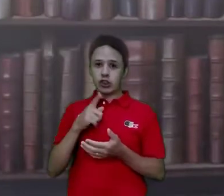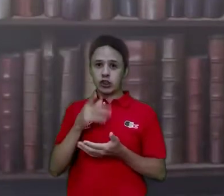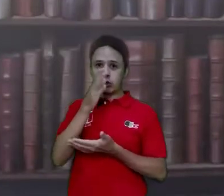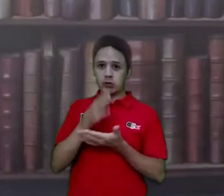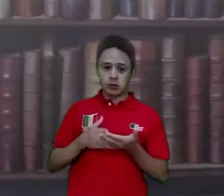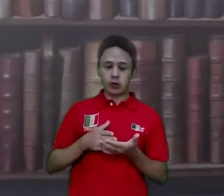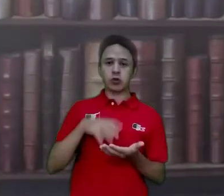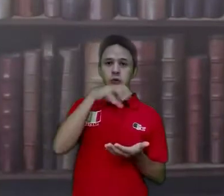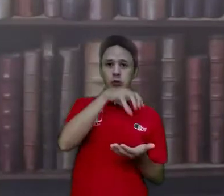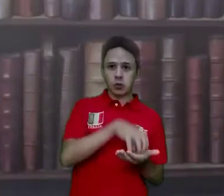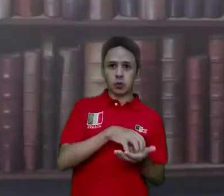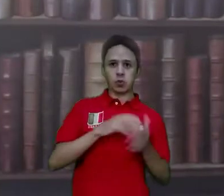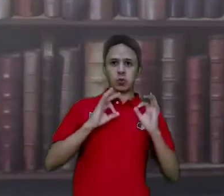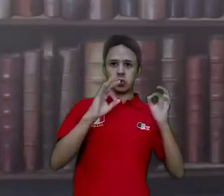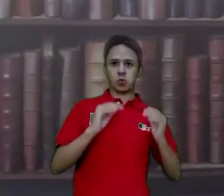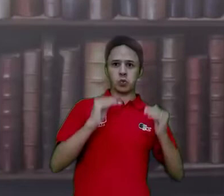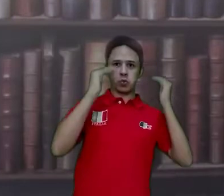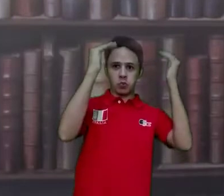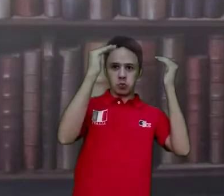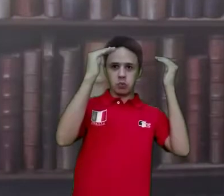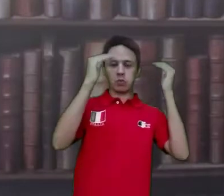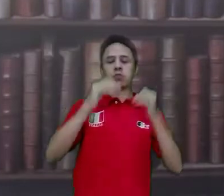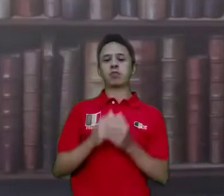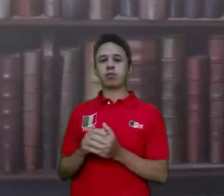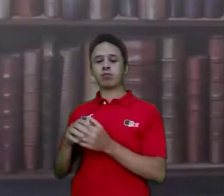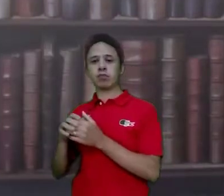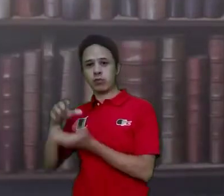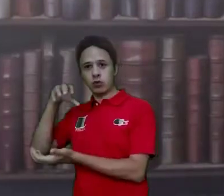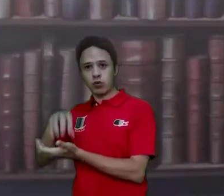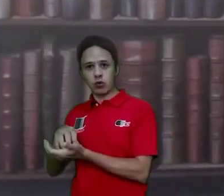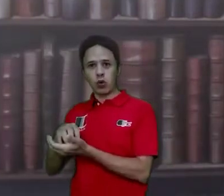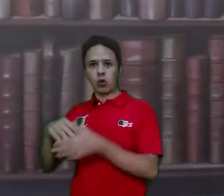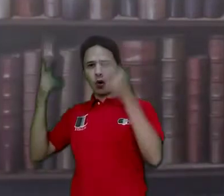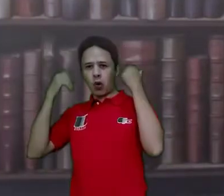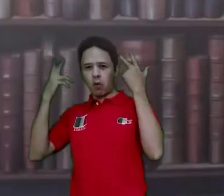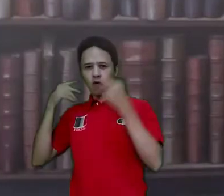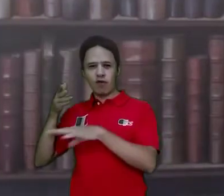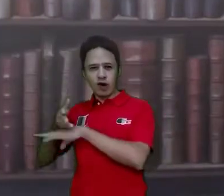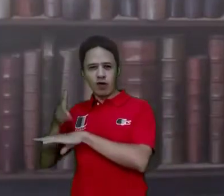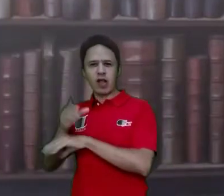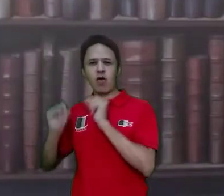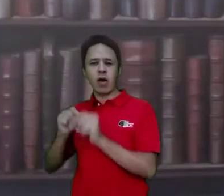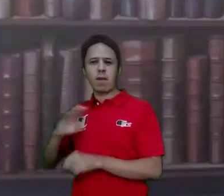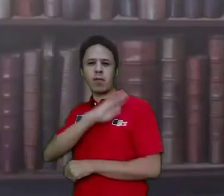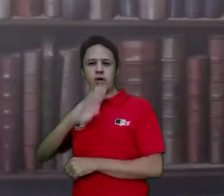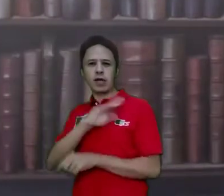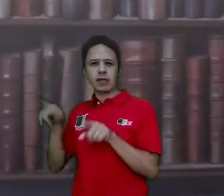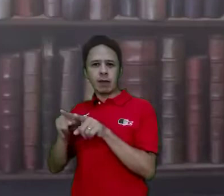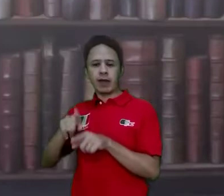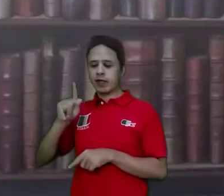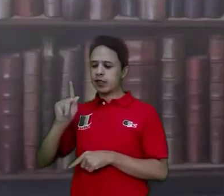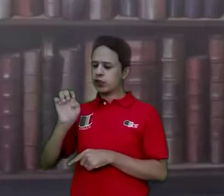dos Lordes, frequentada pelos nobres, e Câmara dos Comuns, frequentada por burgueses